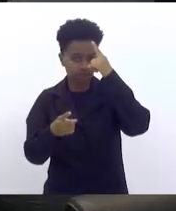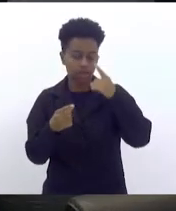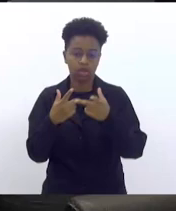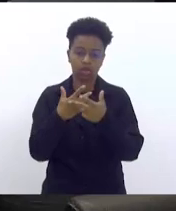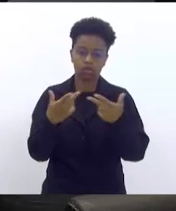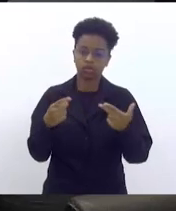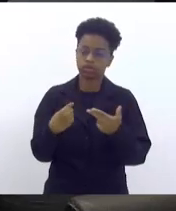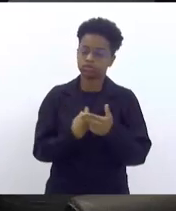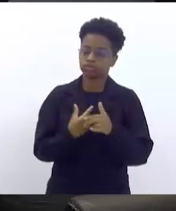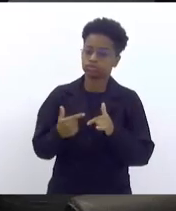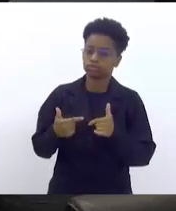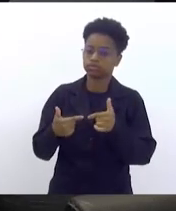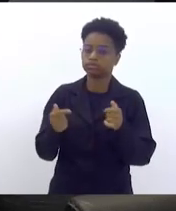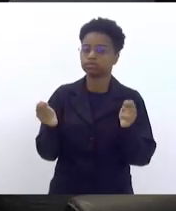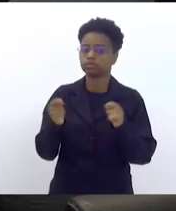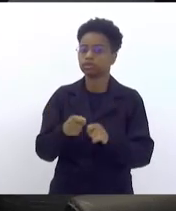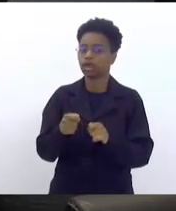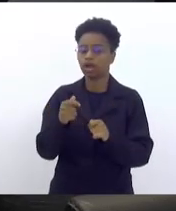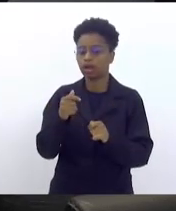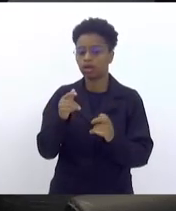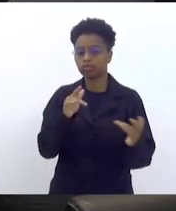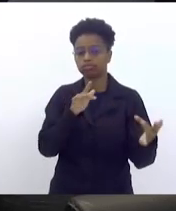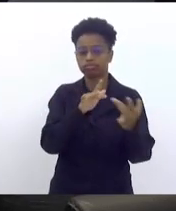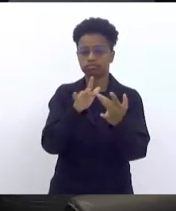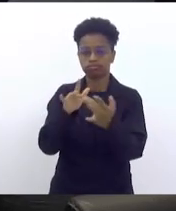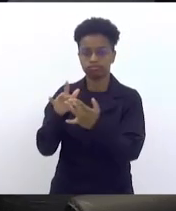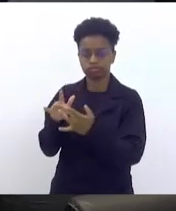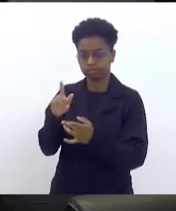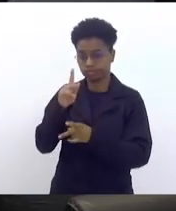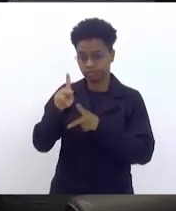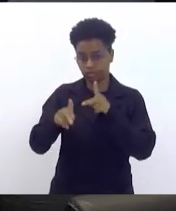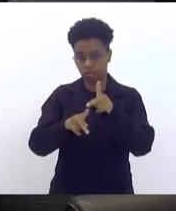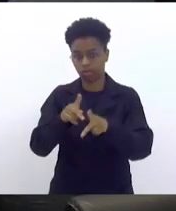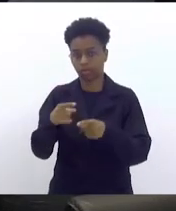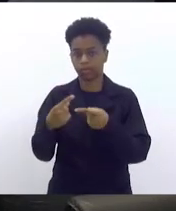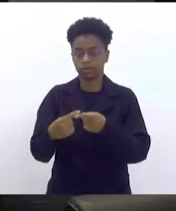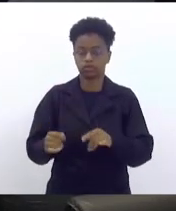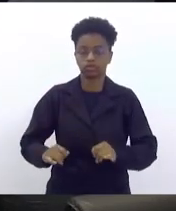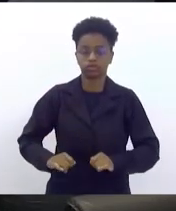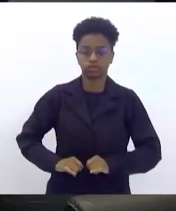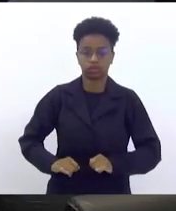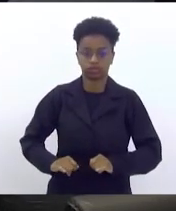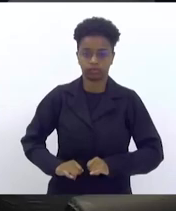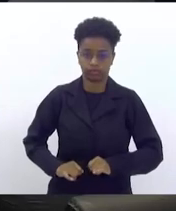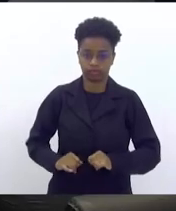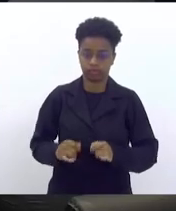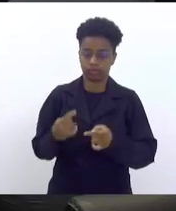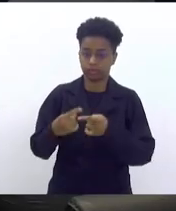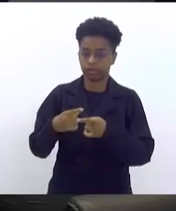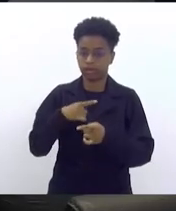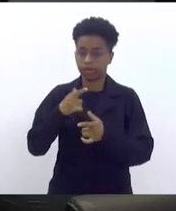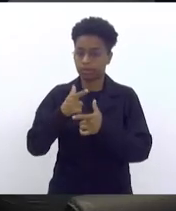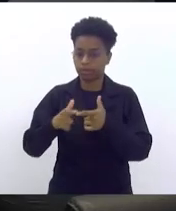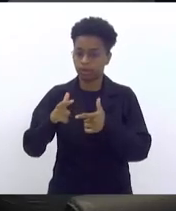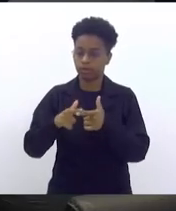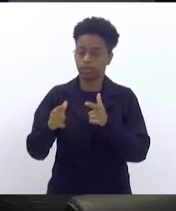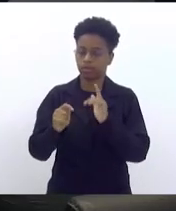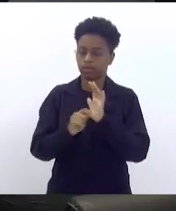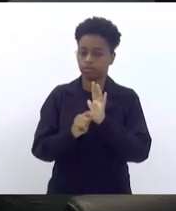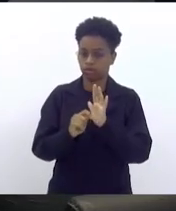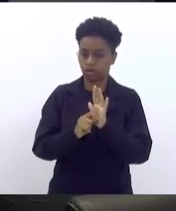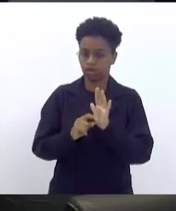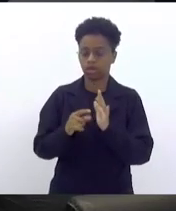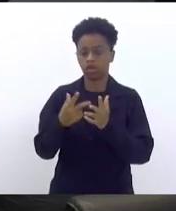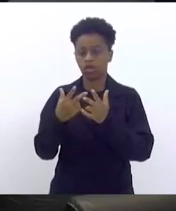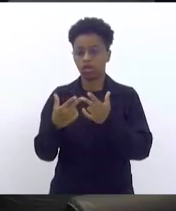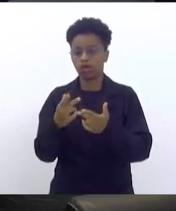feito aqui possa chegar aonde tem que chegar são aqueles que estão sofrendo com essa mazela dessa droga que com